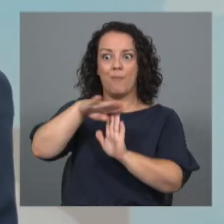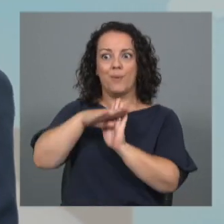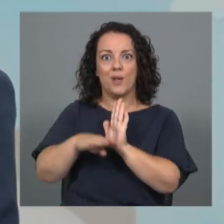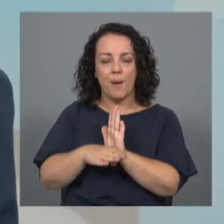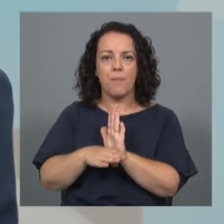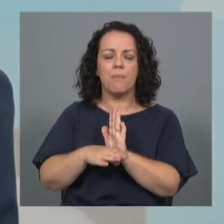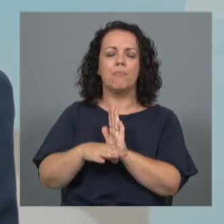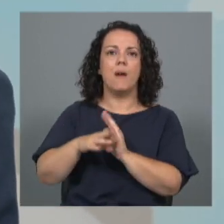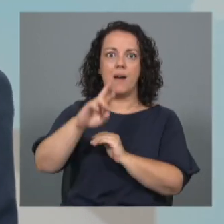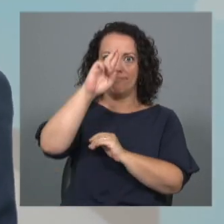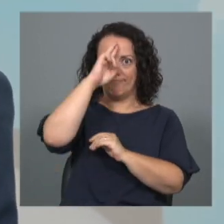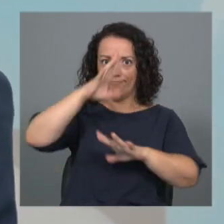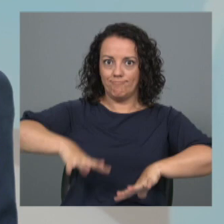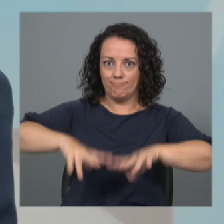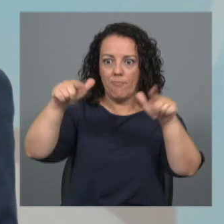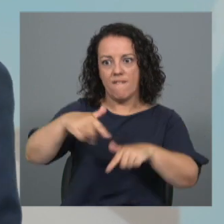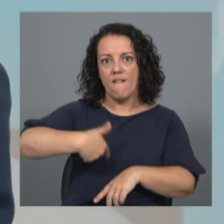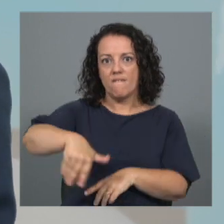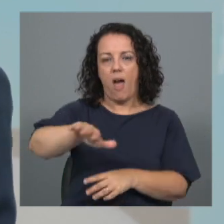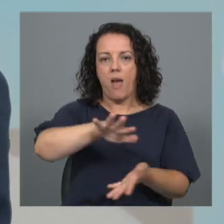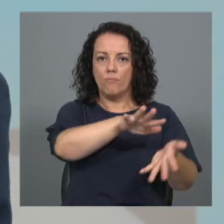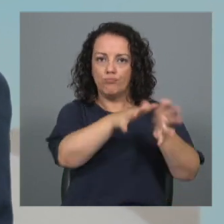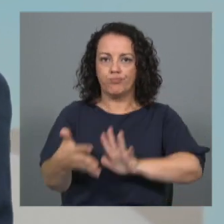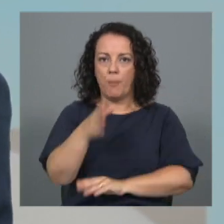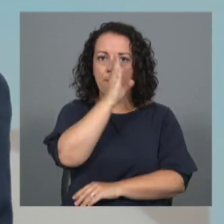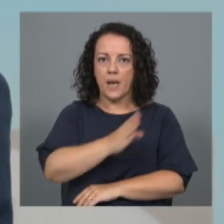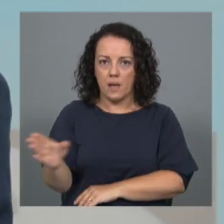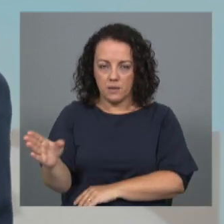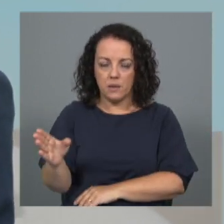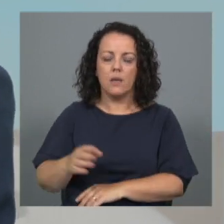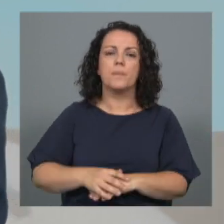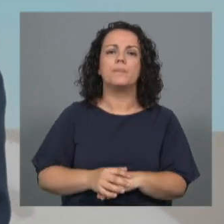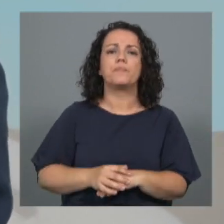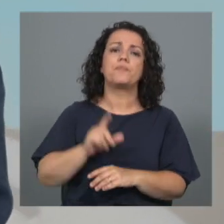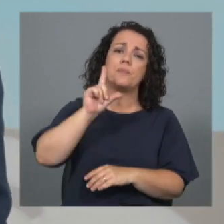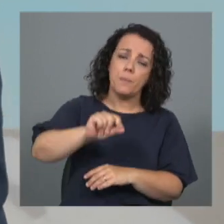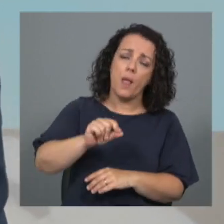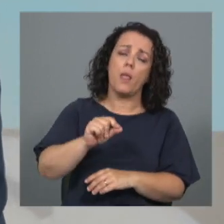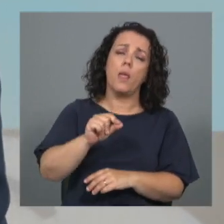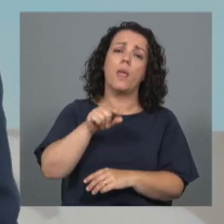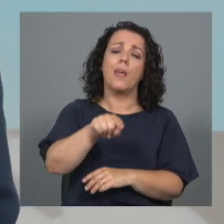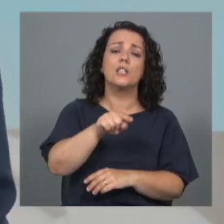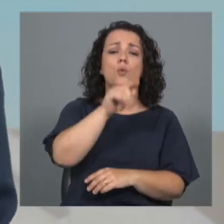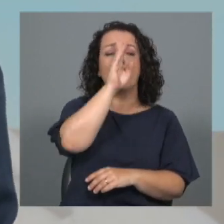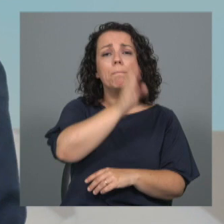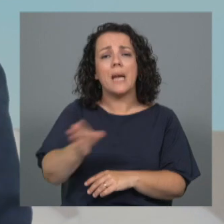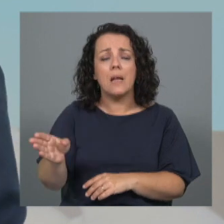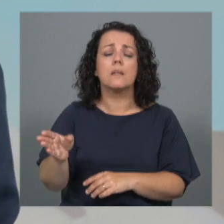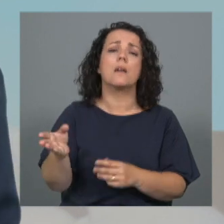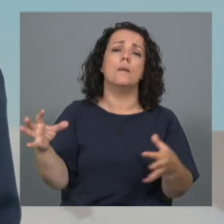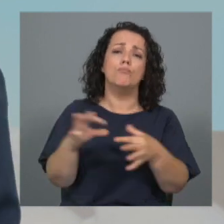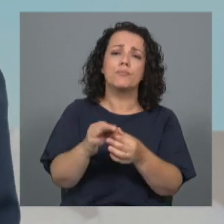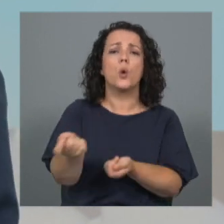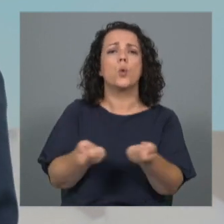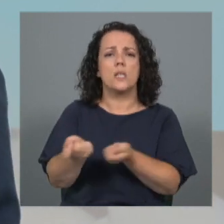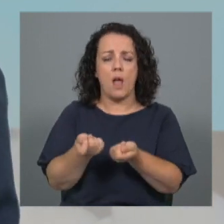resiliência, isso vai ser implementado e está a ser também trabalhado em coordenação, porque pronto, o que é técnico da saúde será